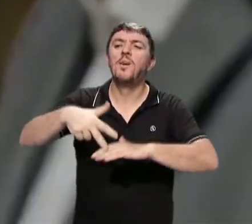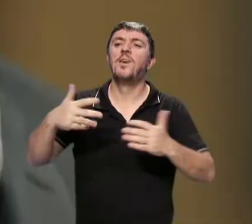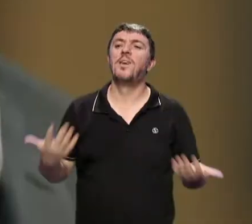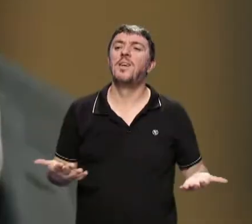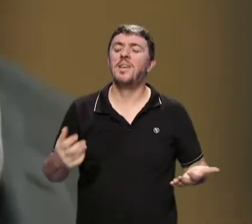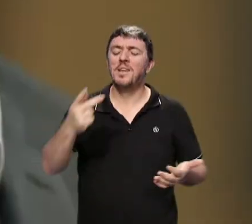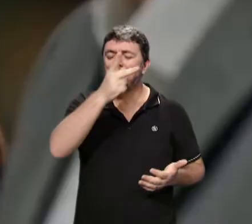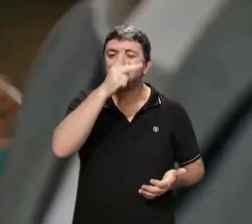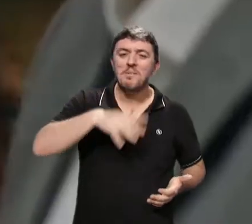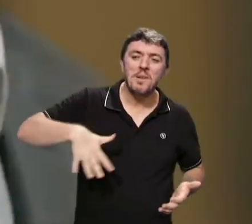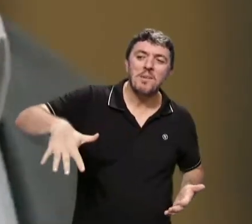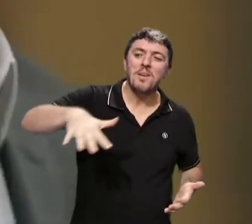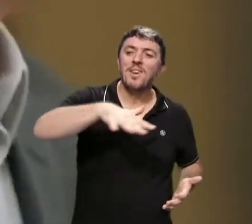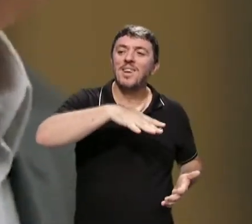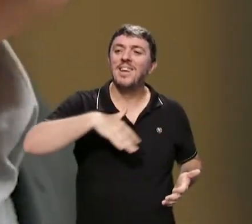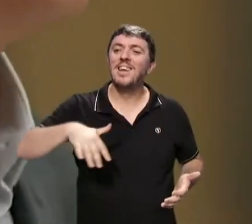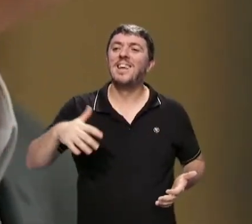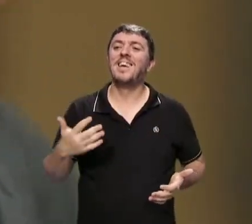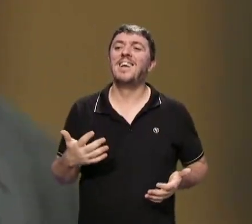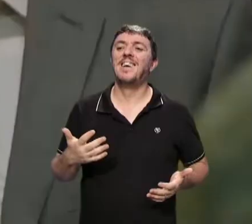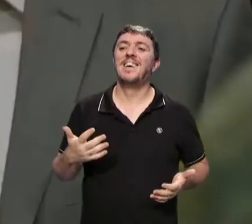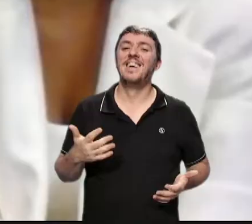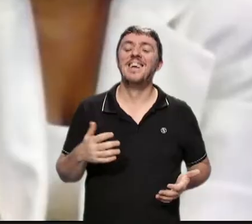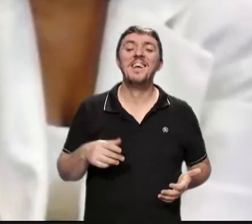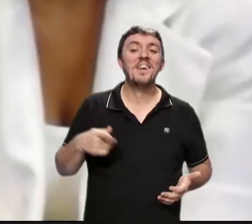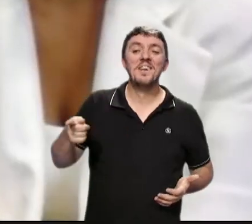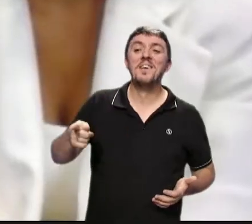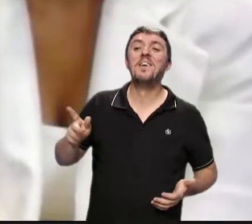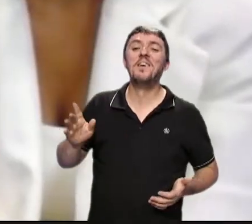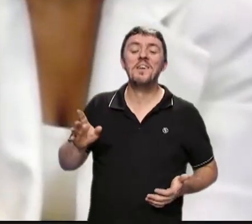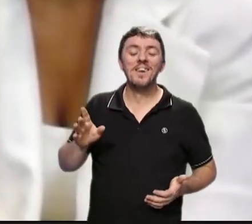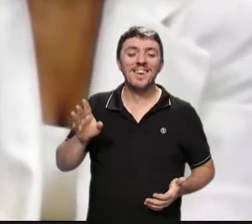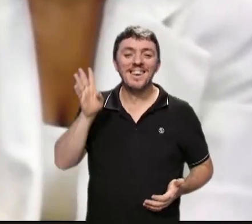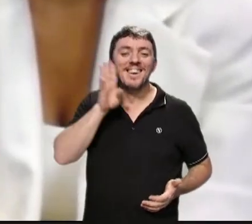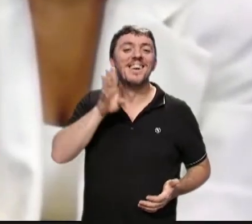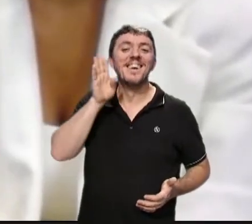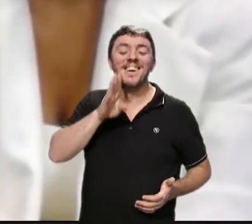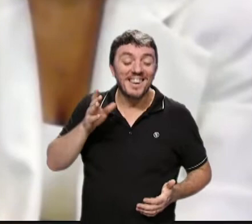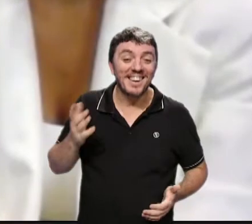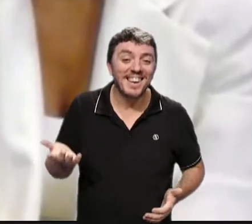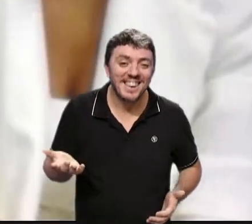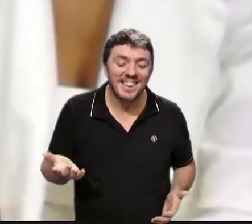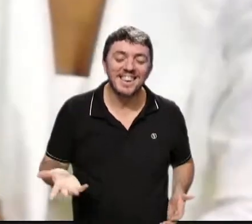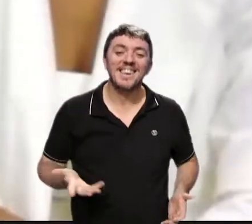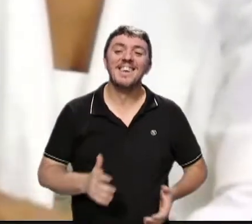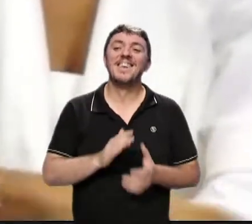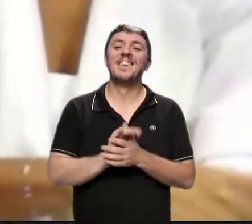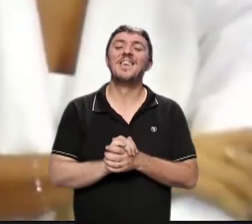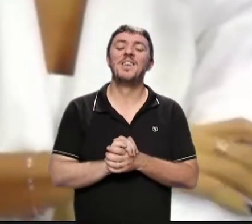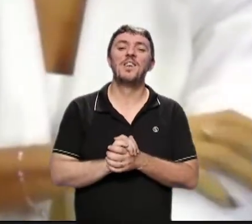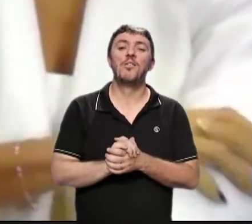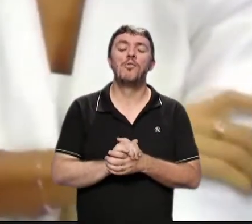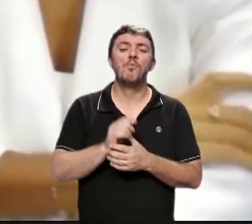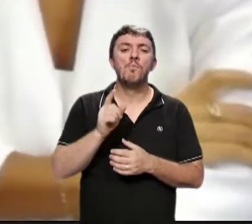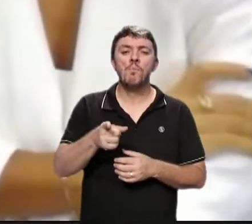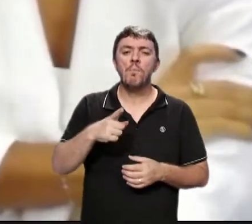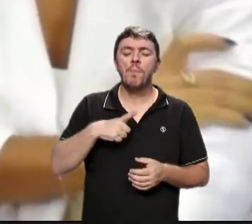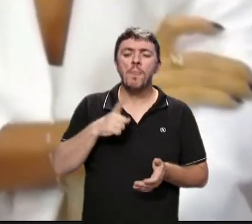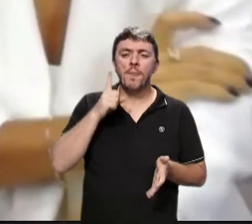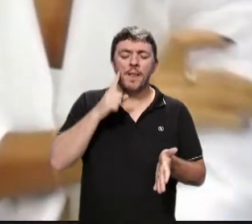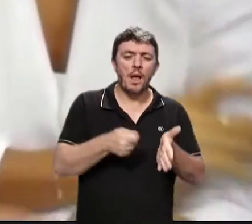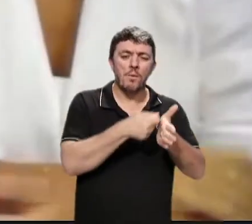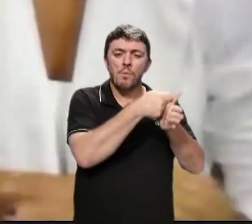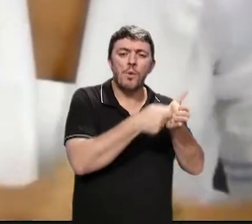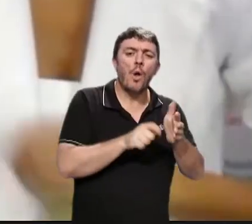pessoas. Você tem carisma, cara. Eu sei que, obviamente, é o roteiro, mas vocês fugiam do roteiro um pouco? Vocês tinham essa